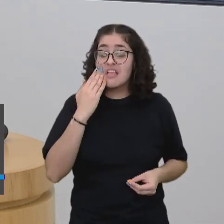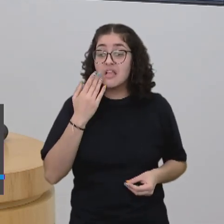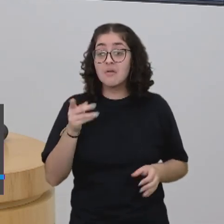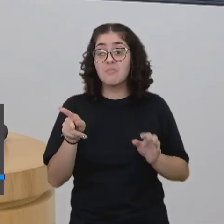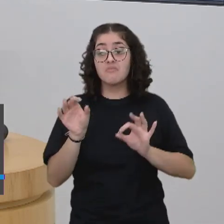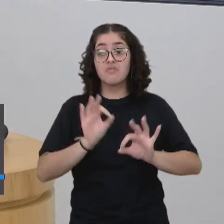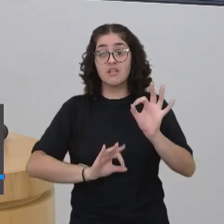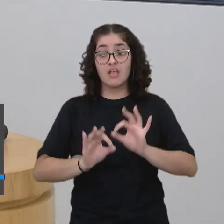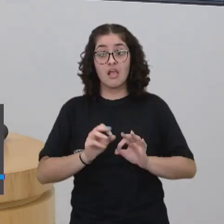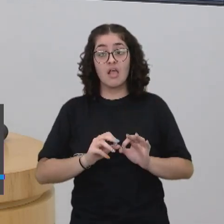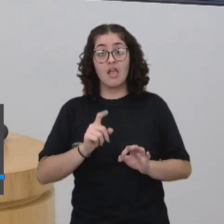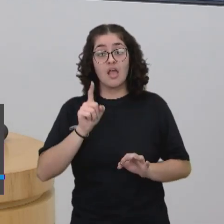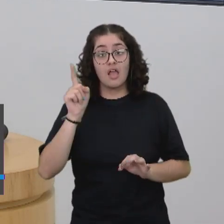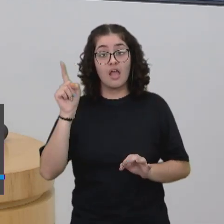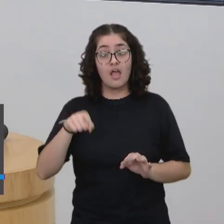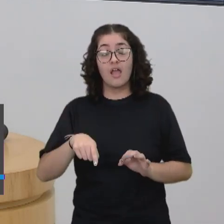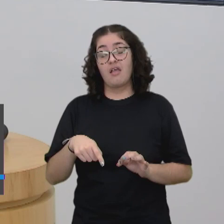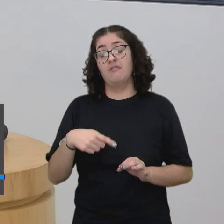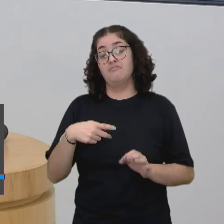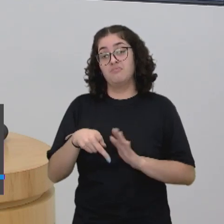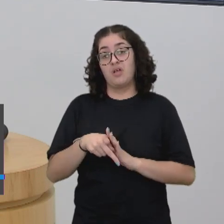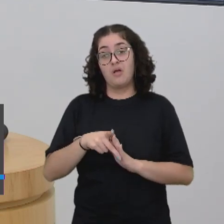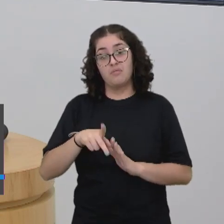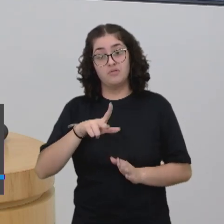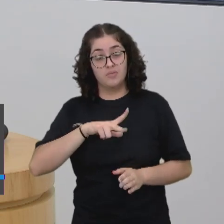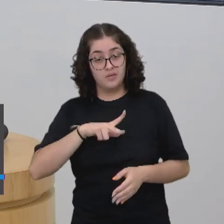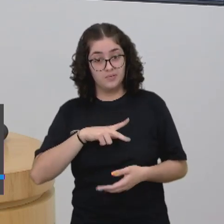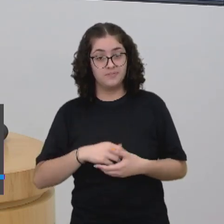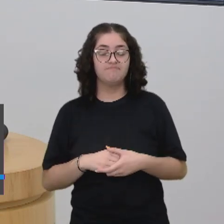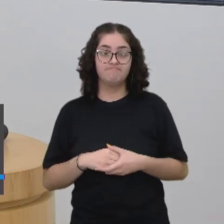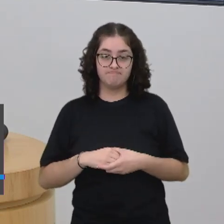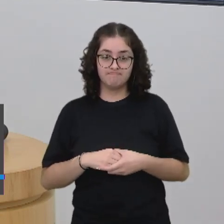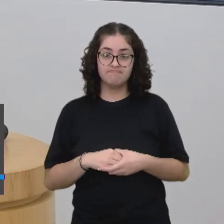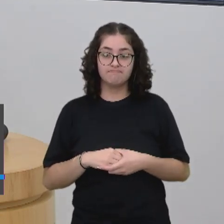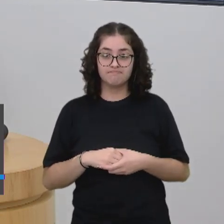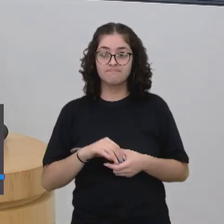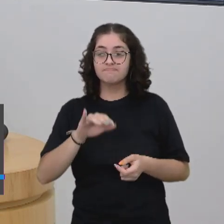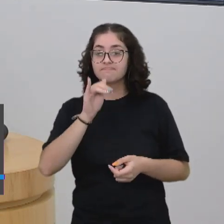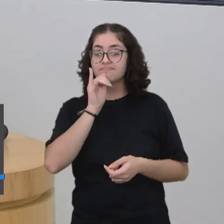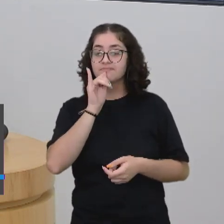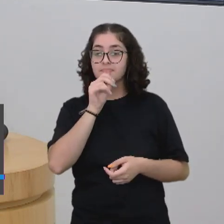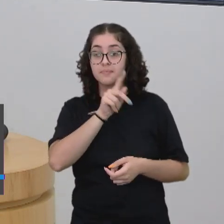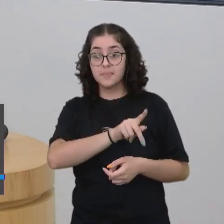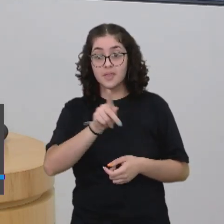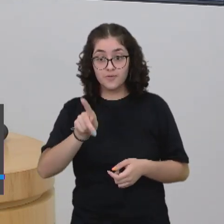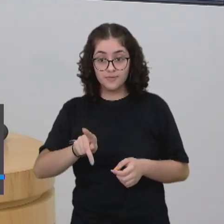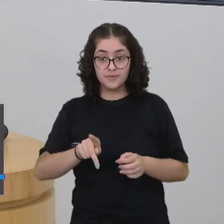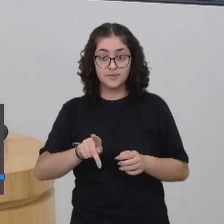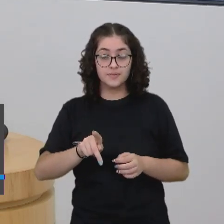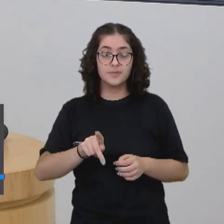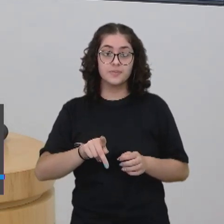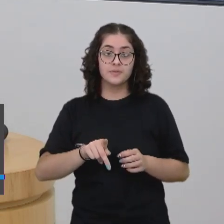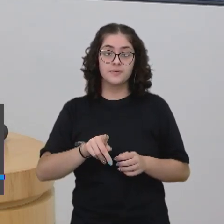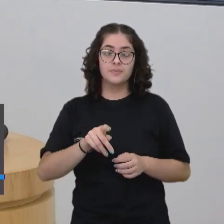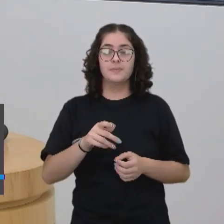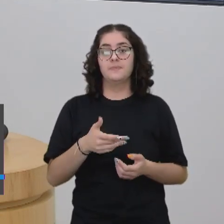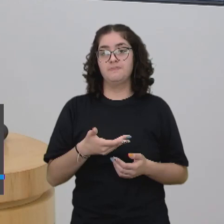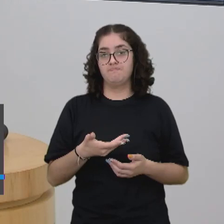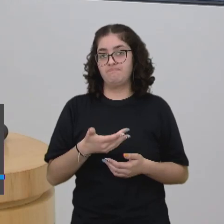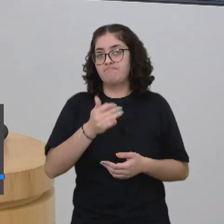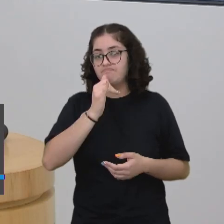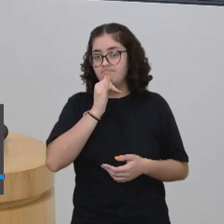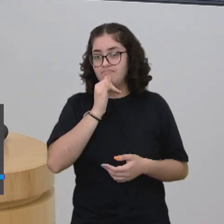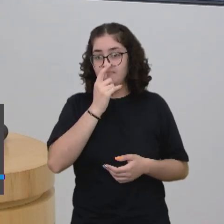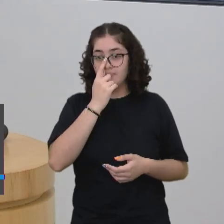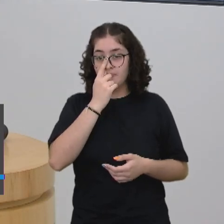isso, isso pode ser, obviamente, subjetivo e individual. É igual, professor. Eu vou